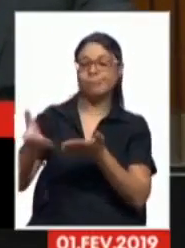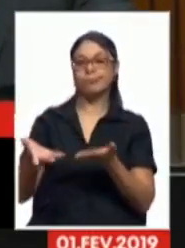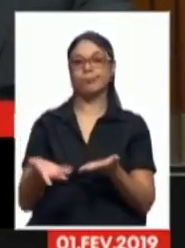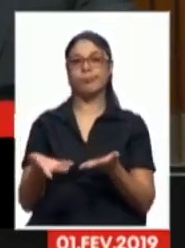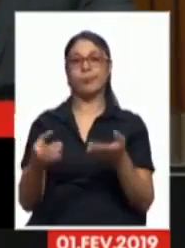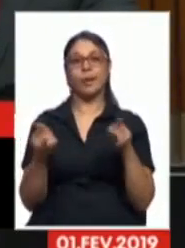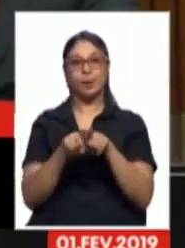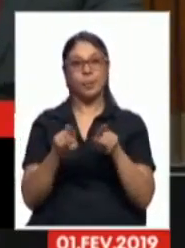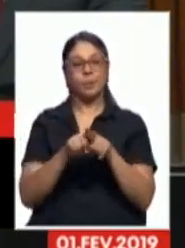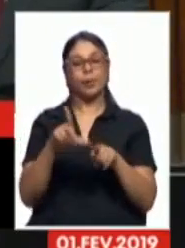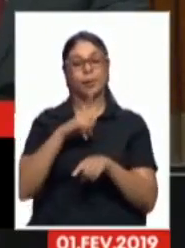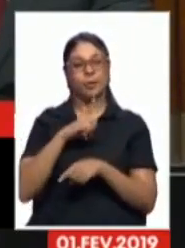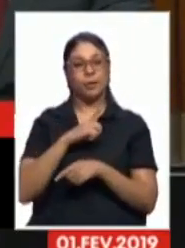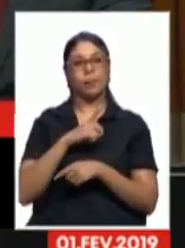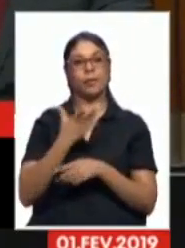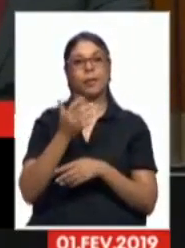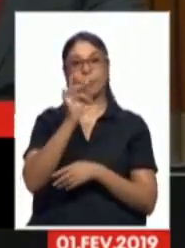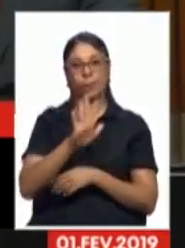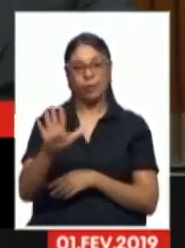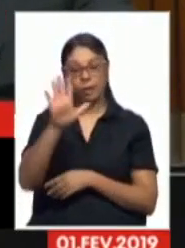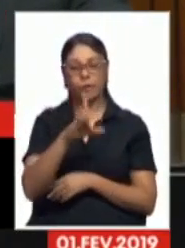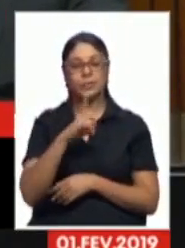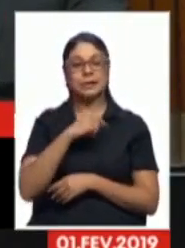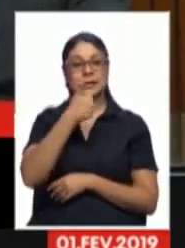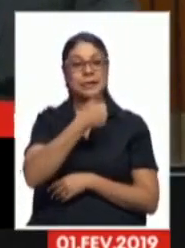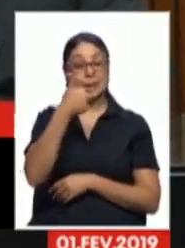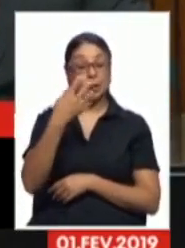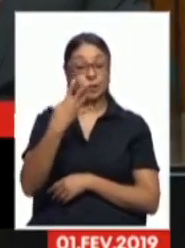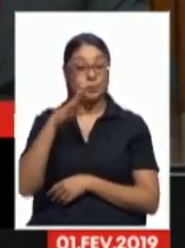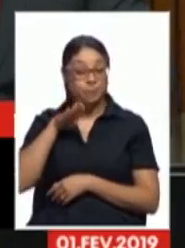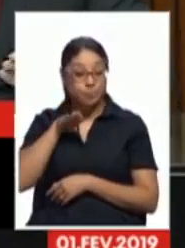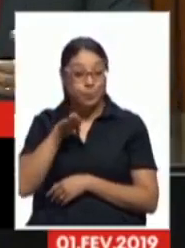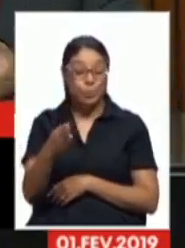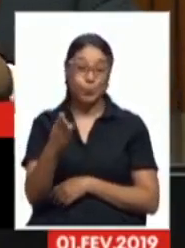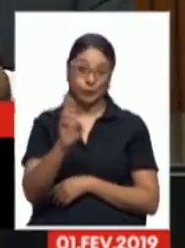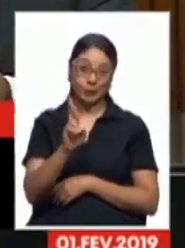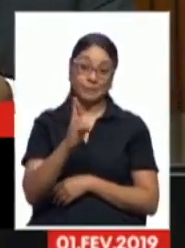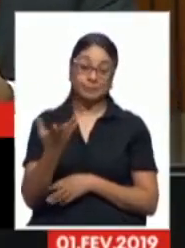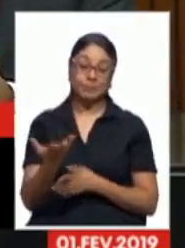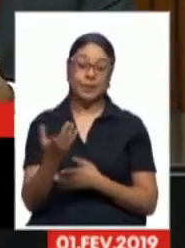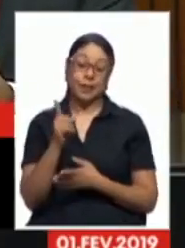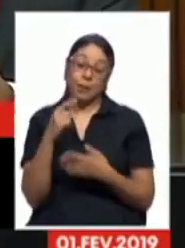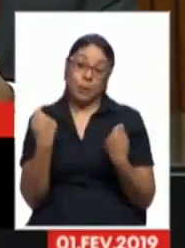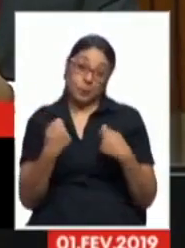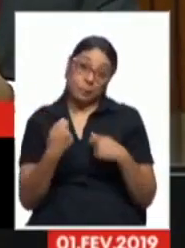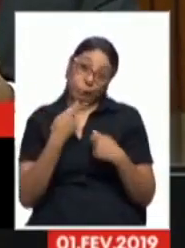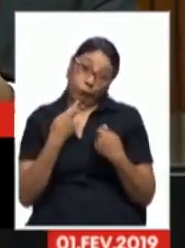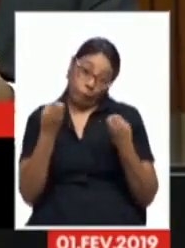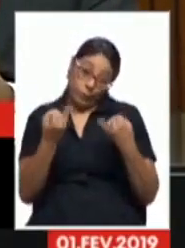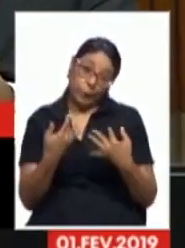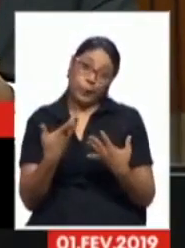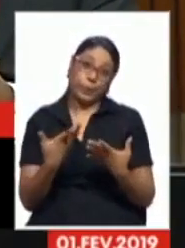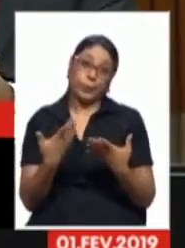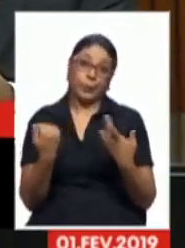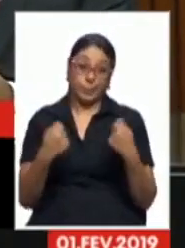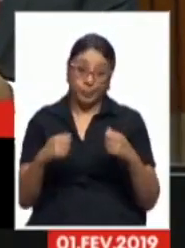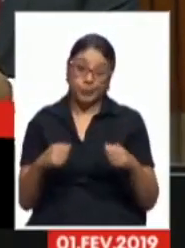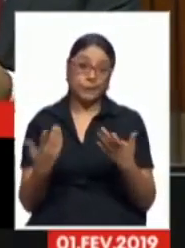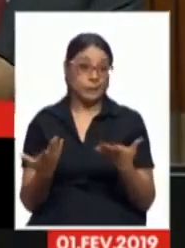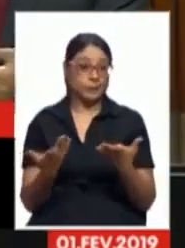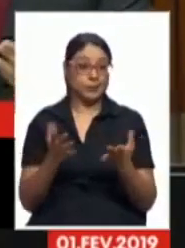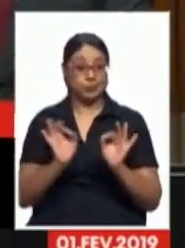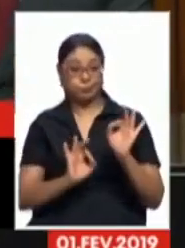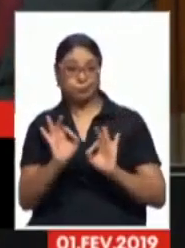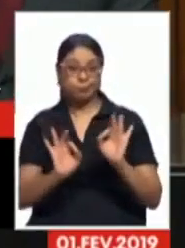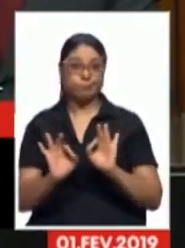a União que gira em torno de 114 bilhões de reais e disse que serão necessárias medidas duras para que Minas